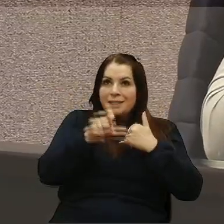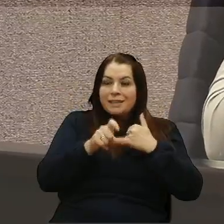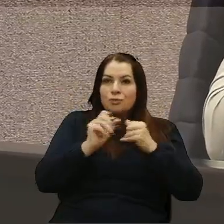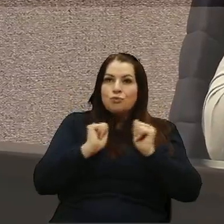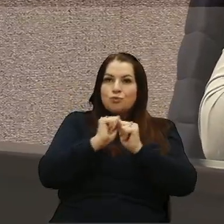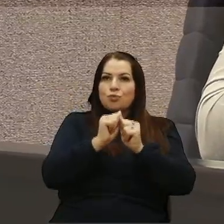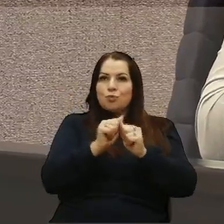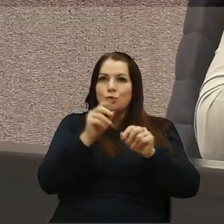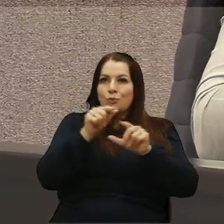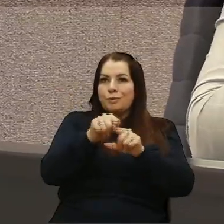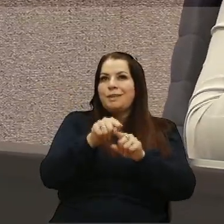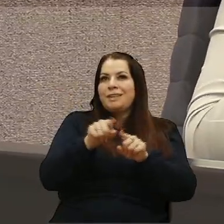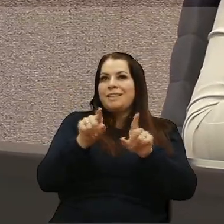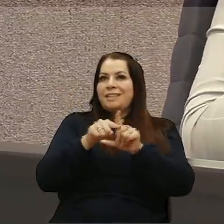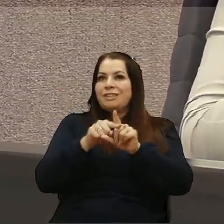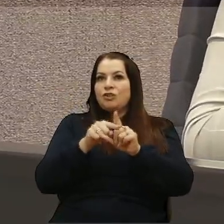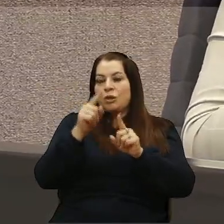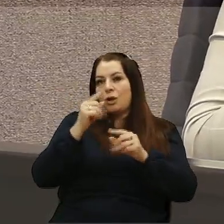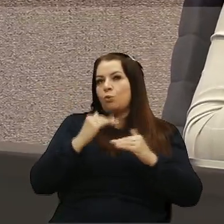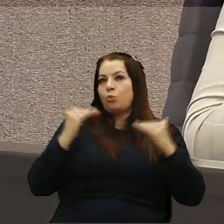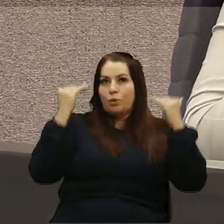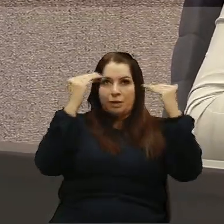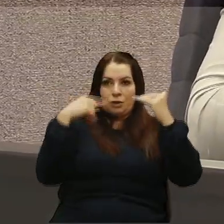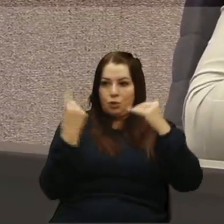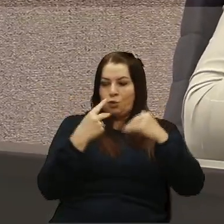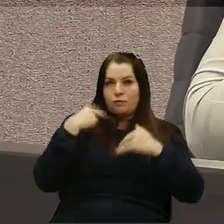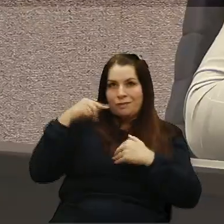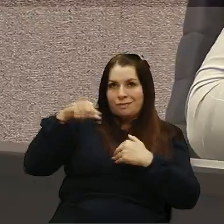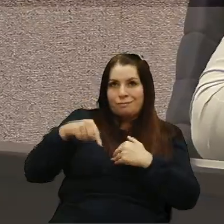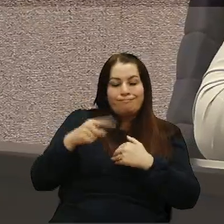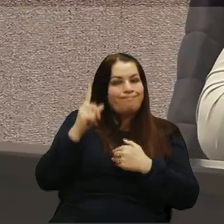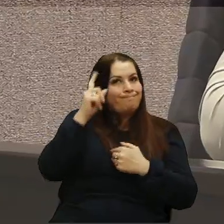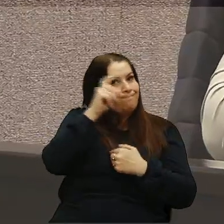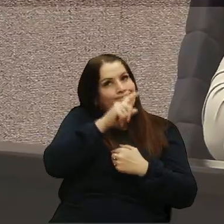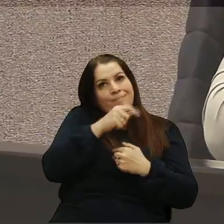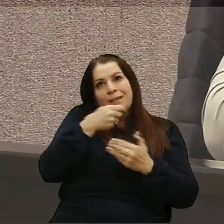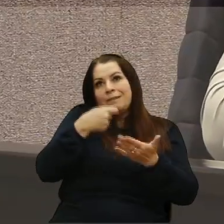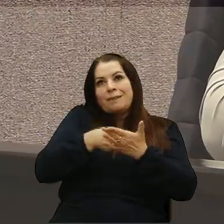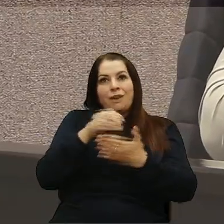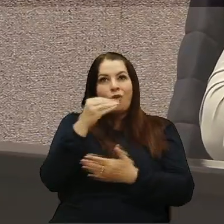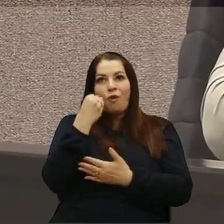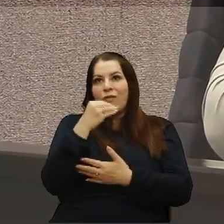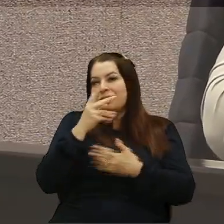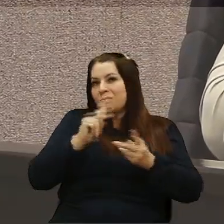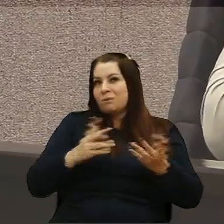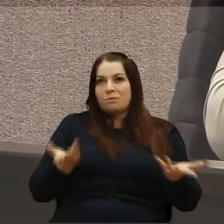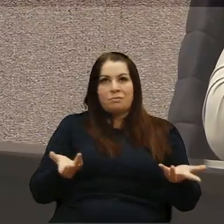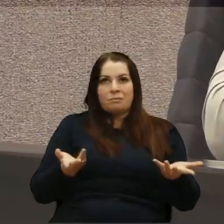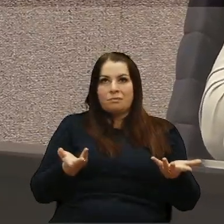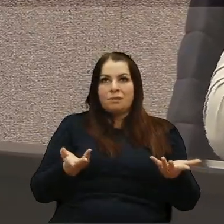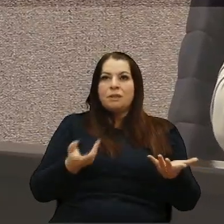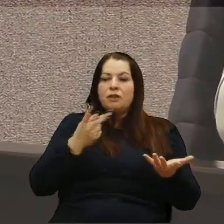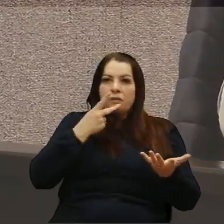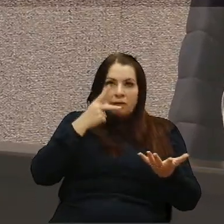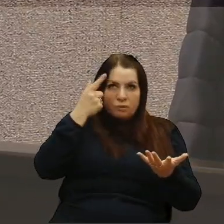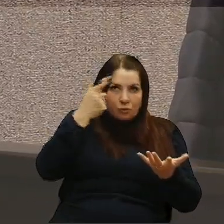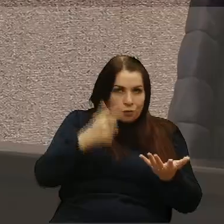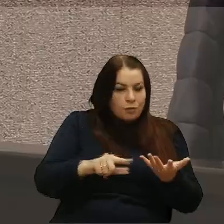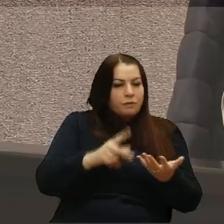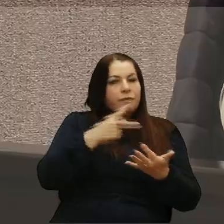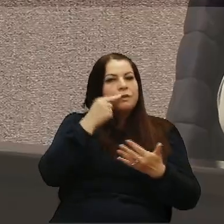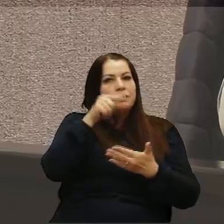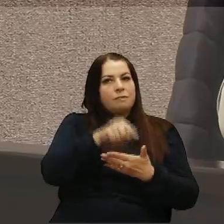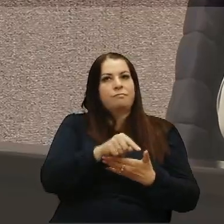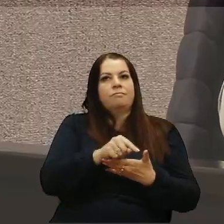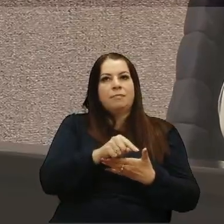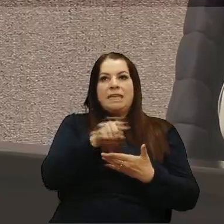de proeminência, de eminência e de autoridade, que somos nós aqui, aí fica difícil tentar convencer qualquer pessoa. Eu reinsisto naquilo que já falei várias